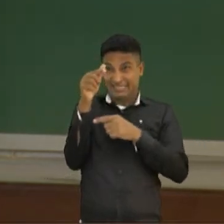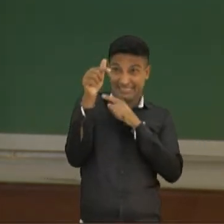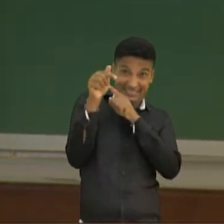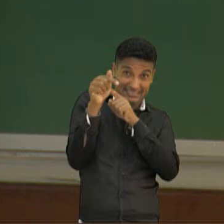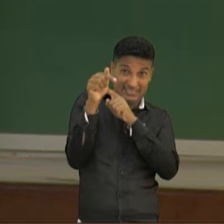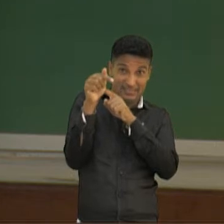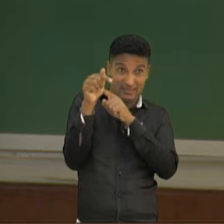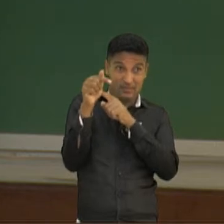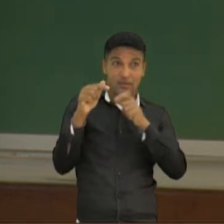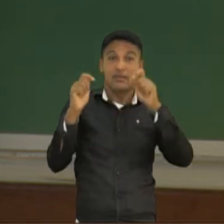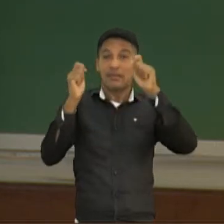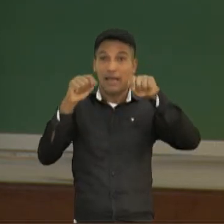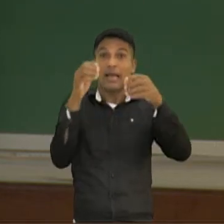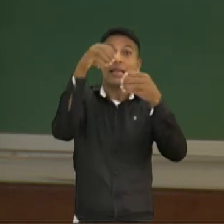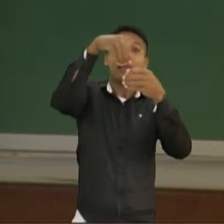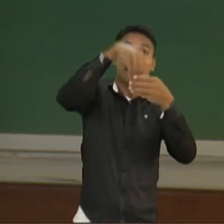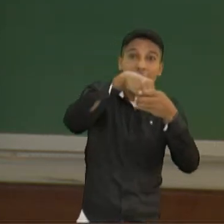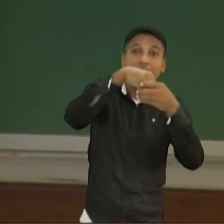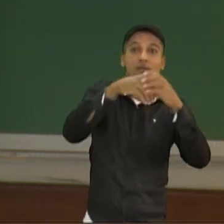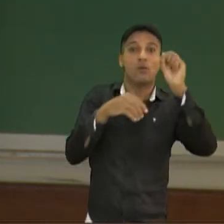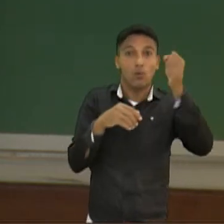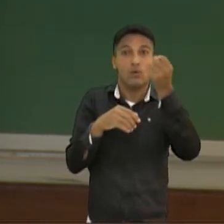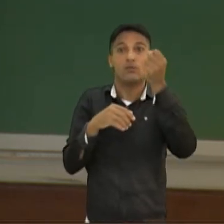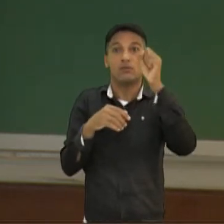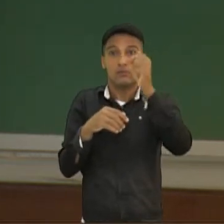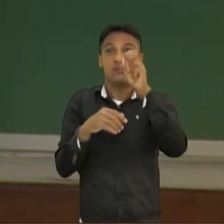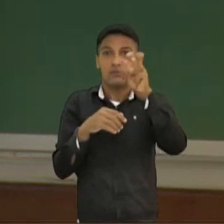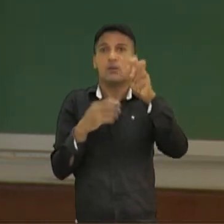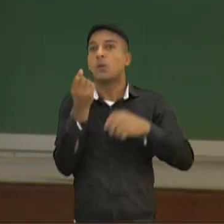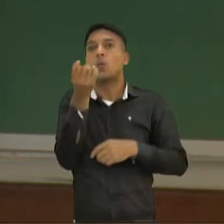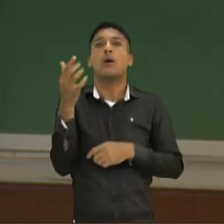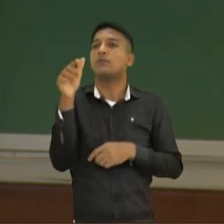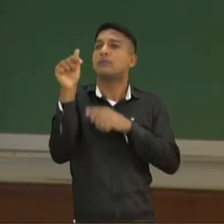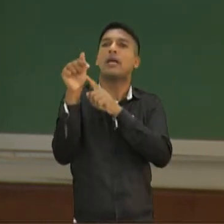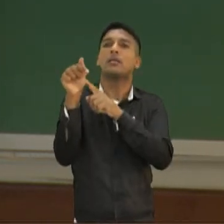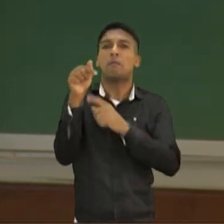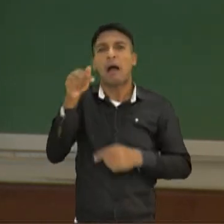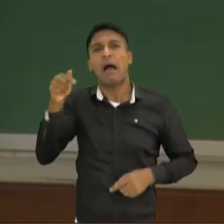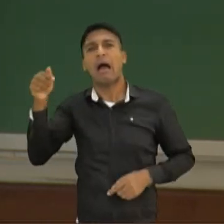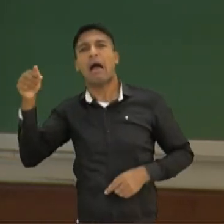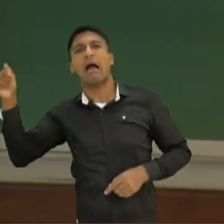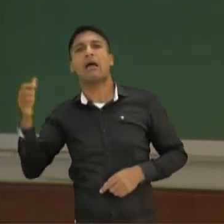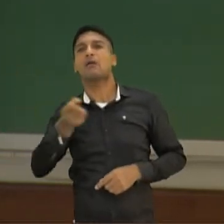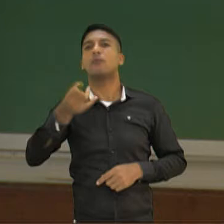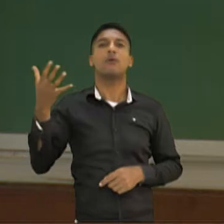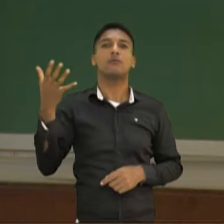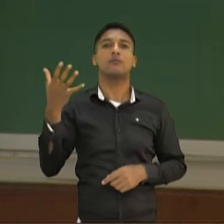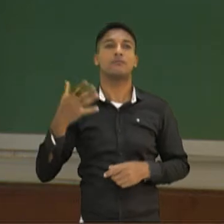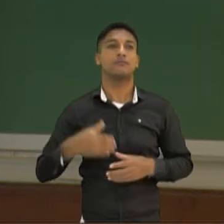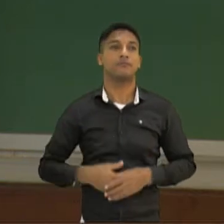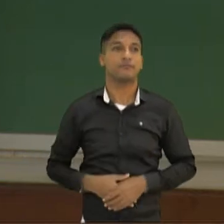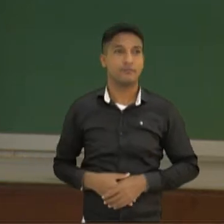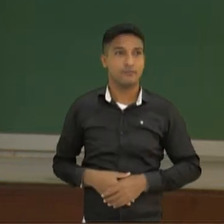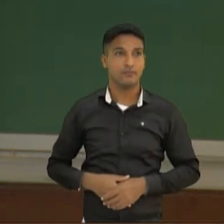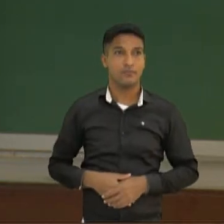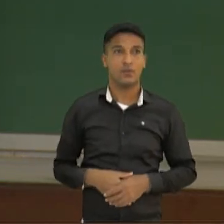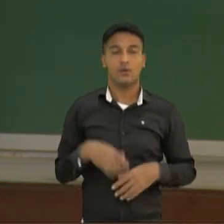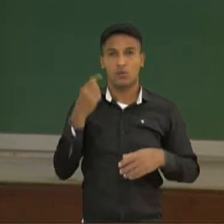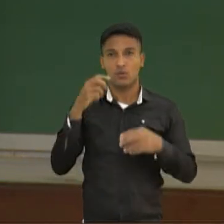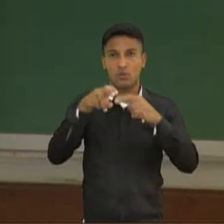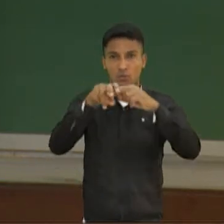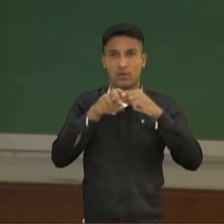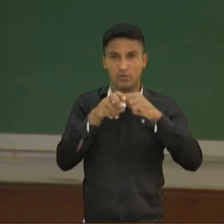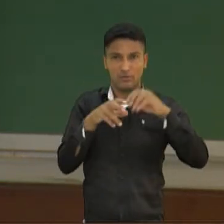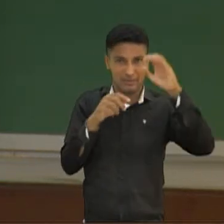7 vão caber dentro do 885? Então, quando eu começo a minha conta pelo 1, pelo primeiro